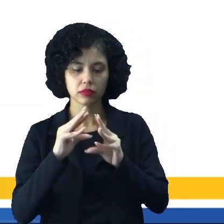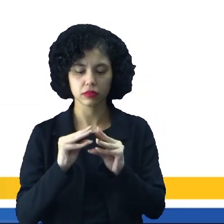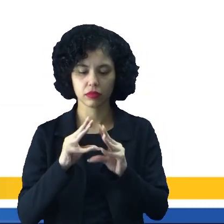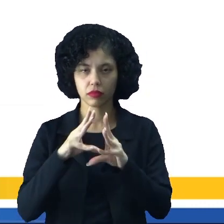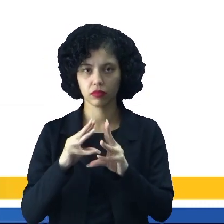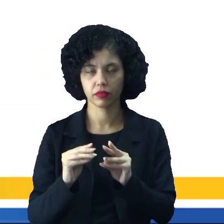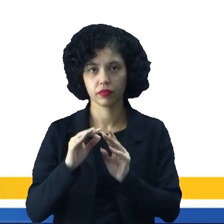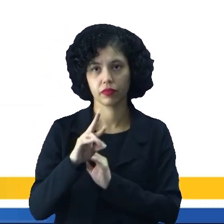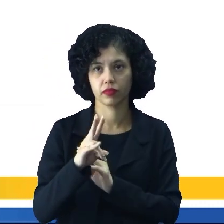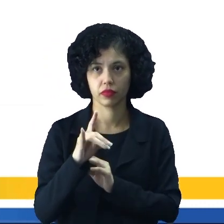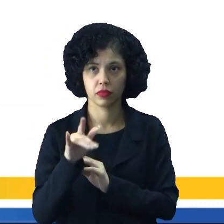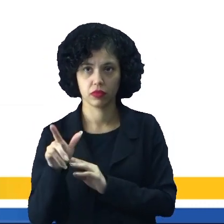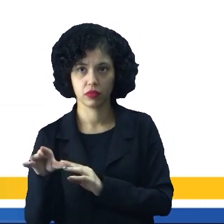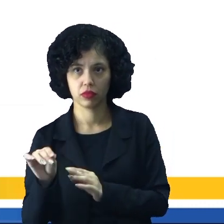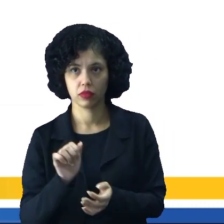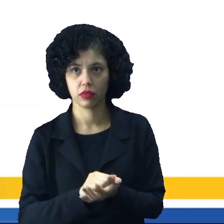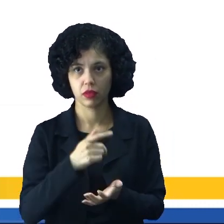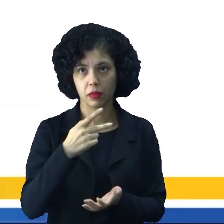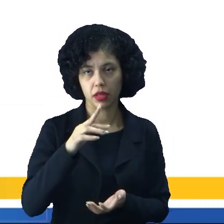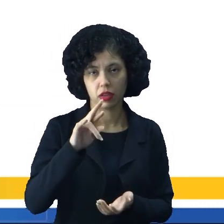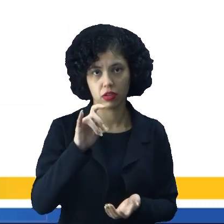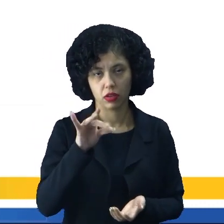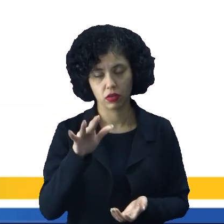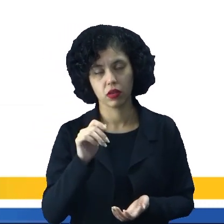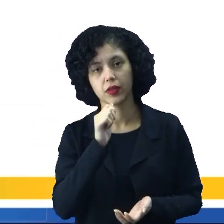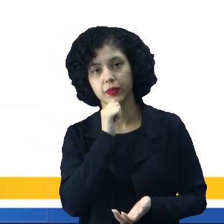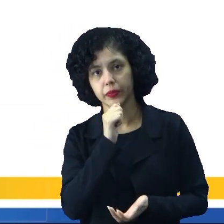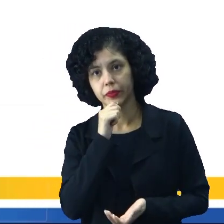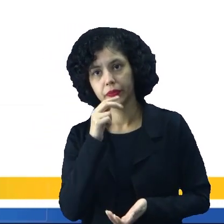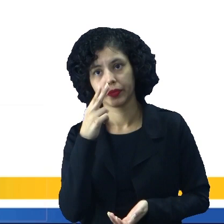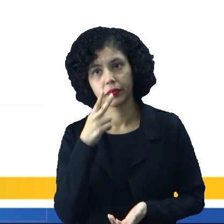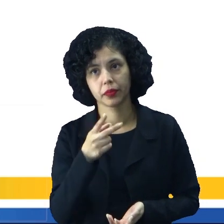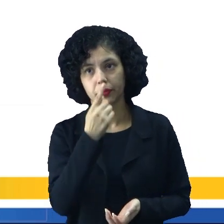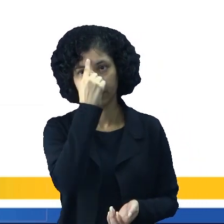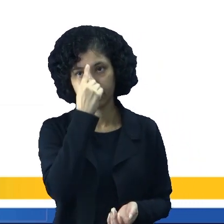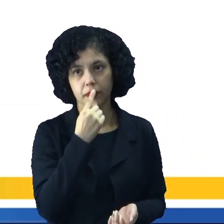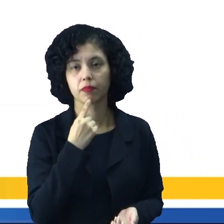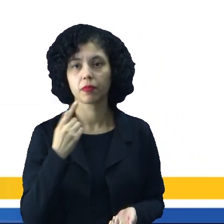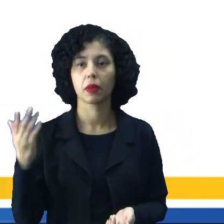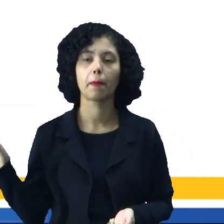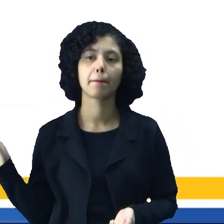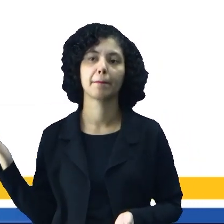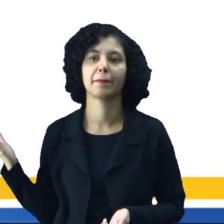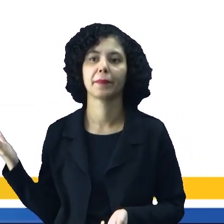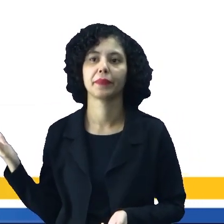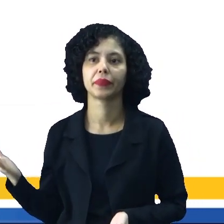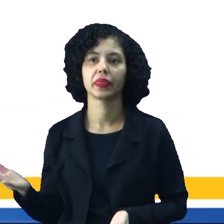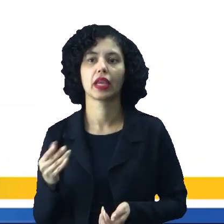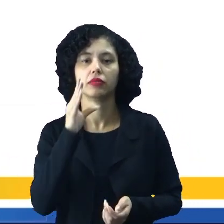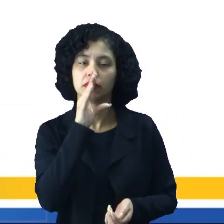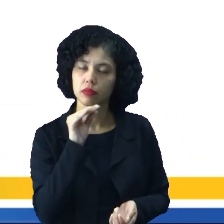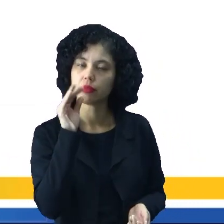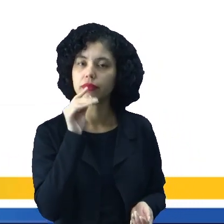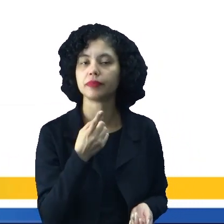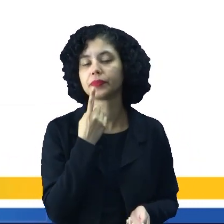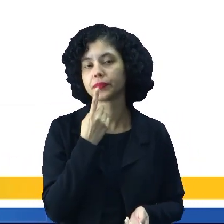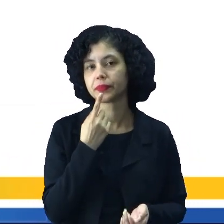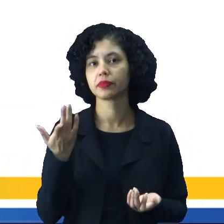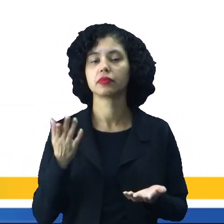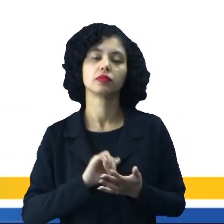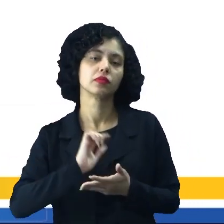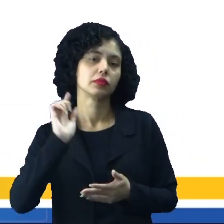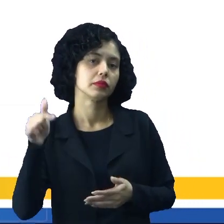chamadas de contrações peristálticas. Então, observem aí a figura. Então, quando o bolo alimentar ele é mastigado pela boca,